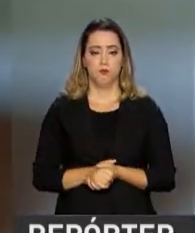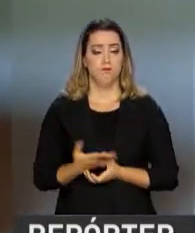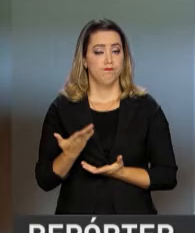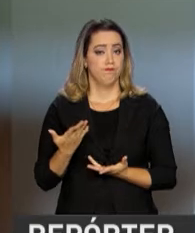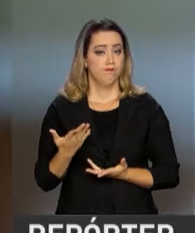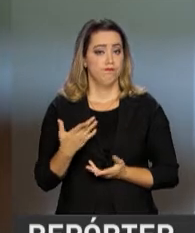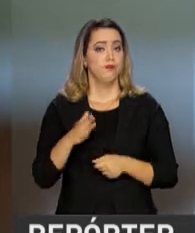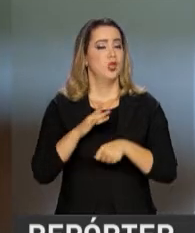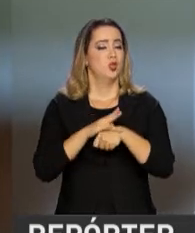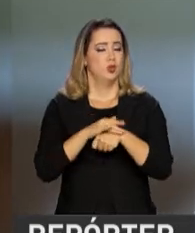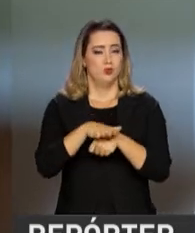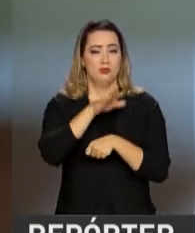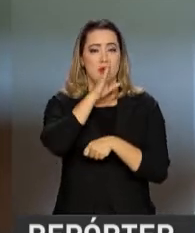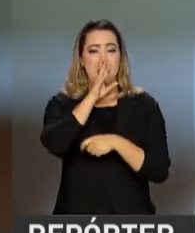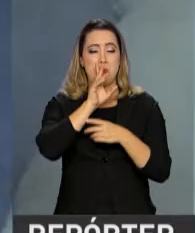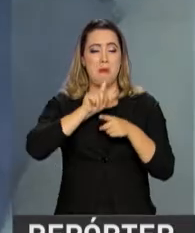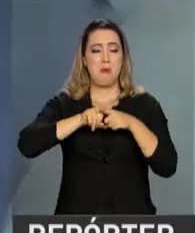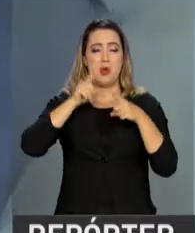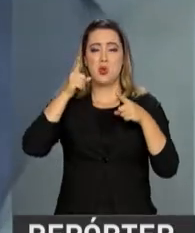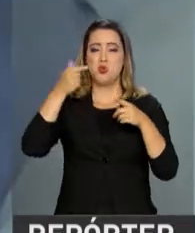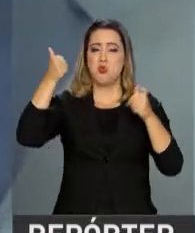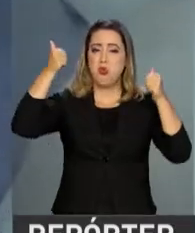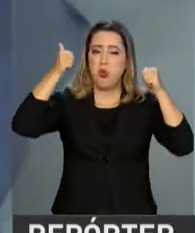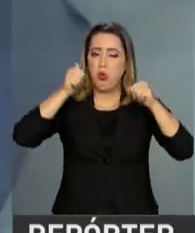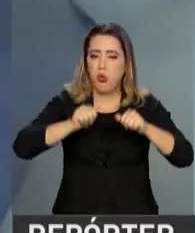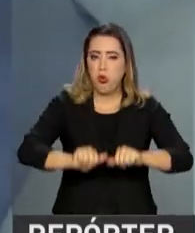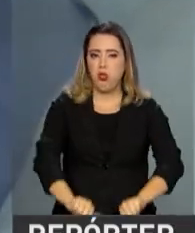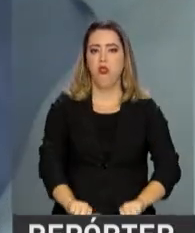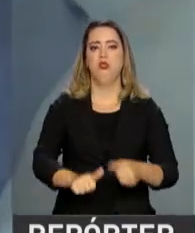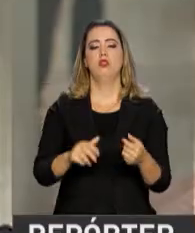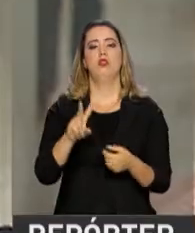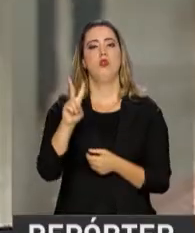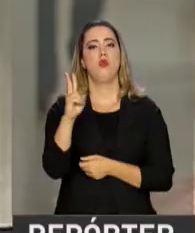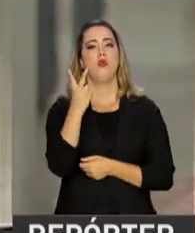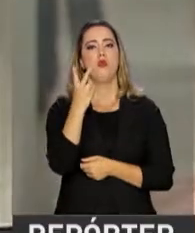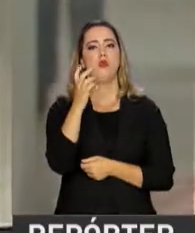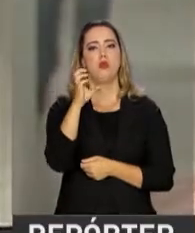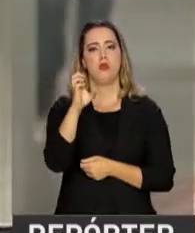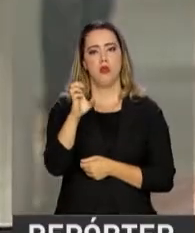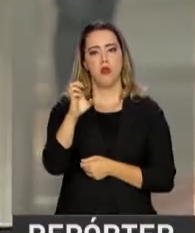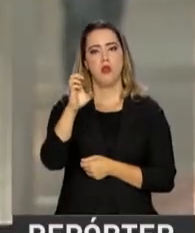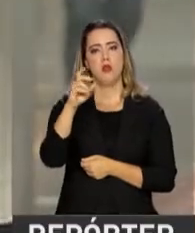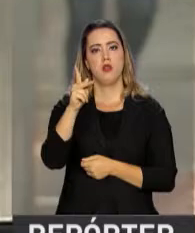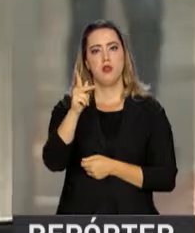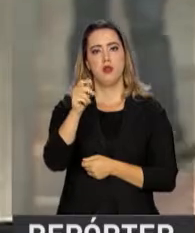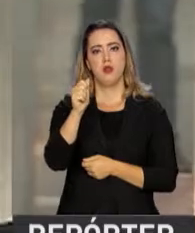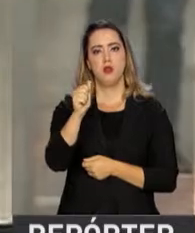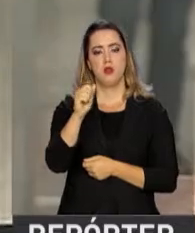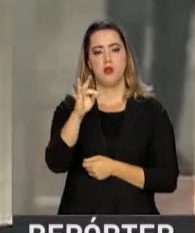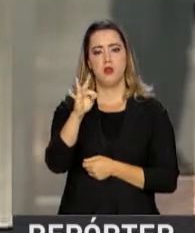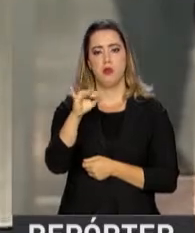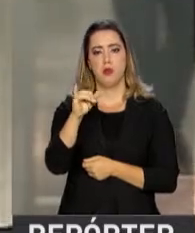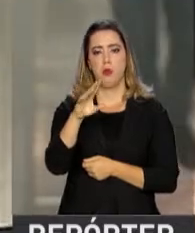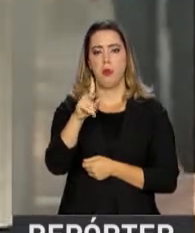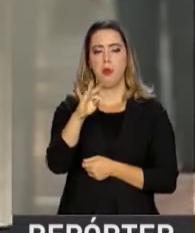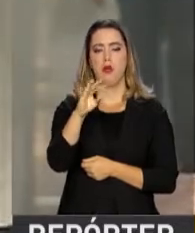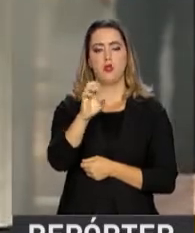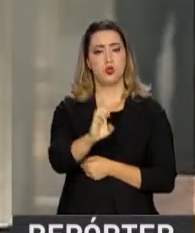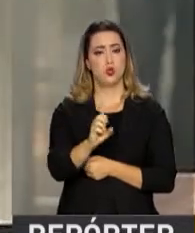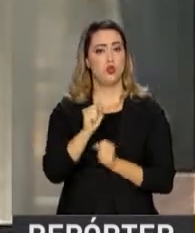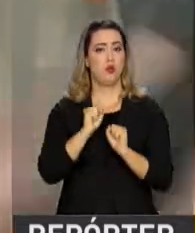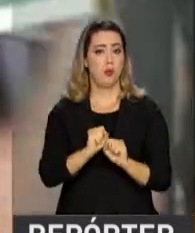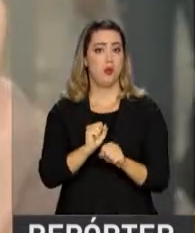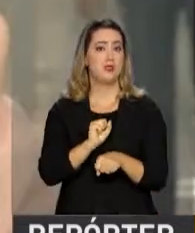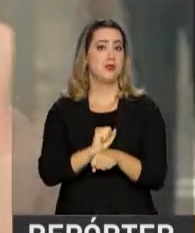Silenciosa, mas devastadora nos casos mais graves. Assim é a hepatite. Para causar sintomas, essa doença pode levar 20 anos ou